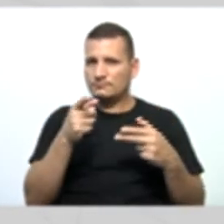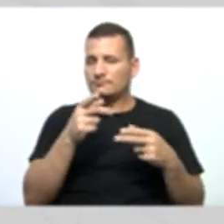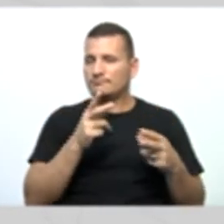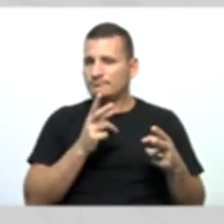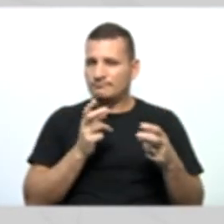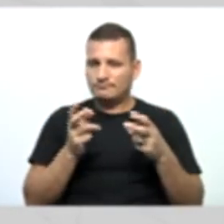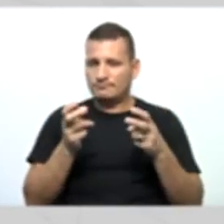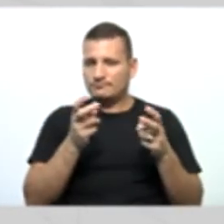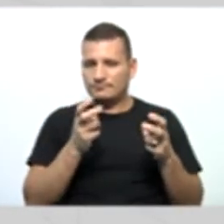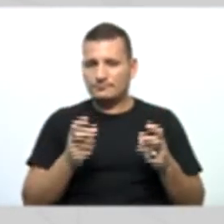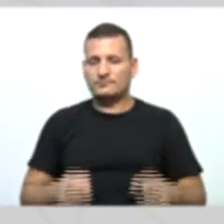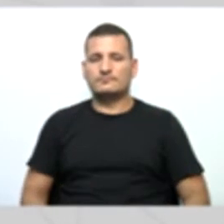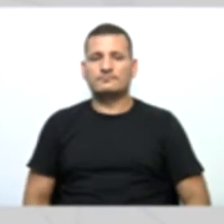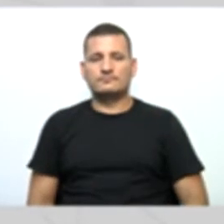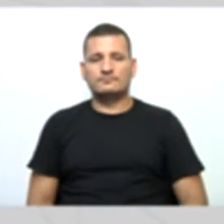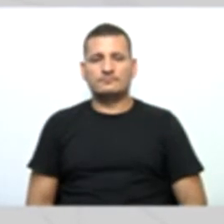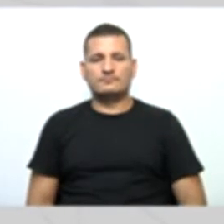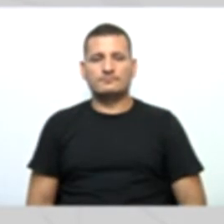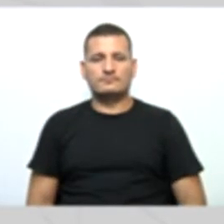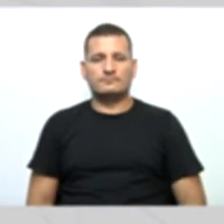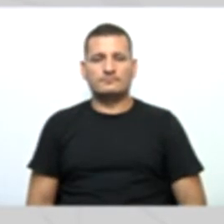perceber aqui, certo?